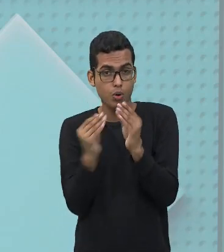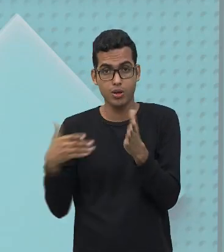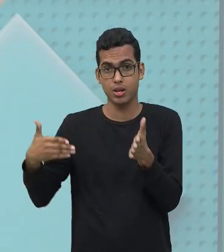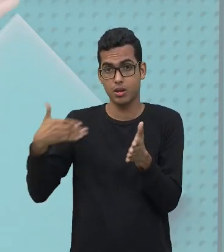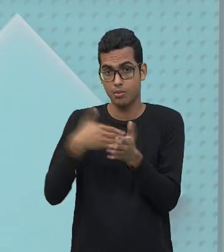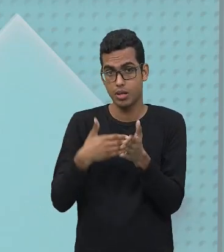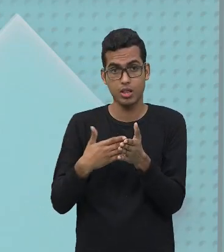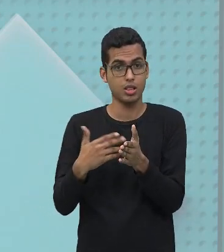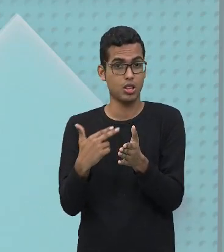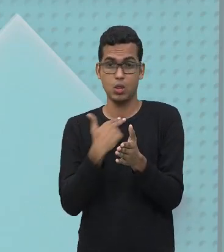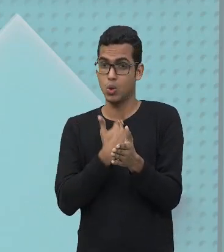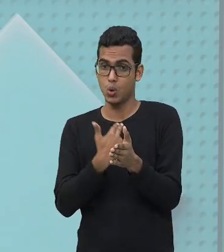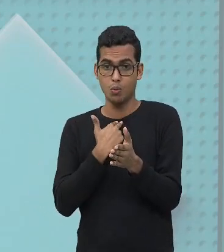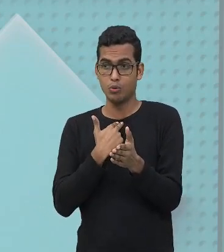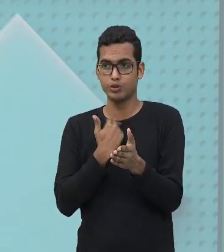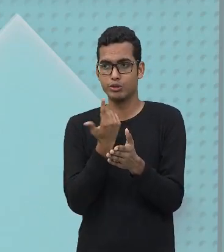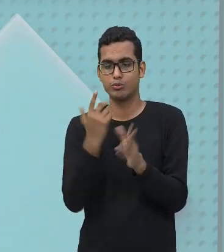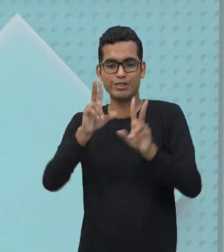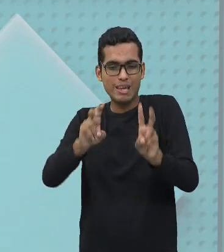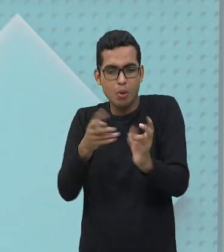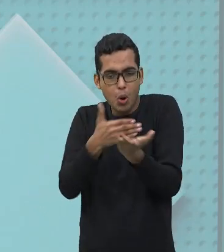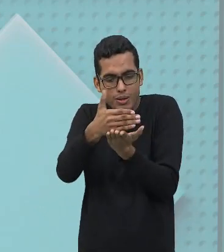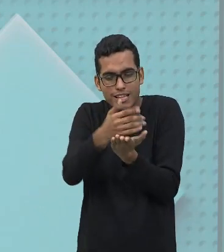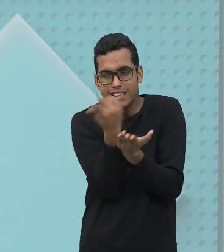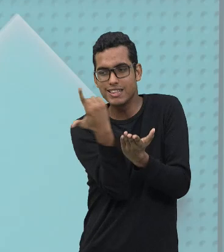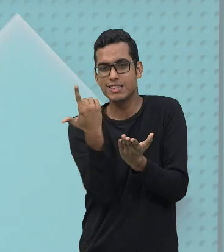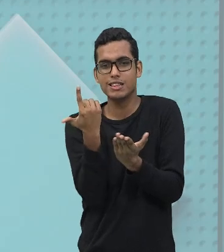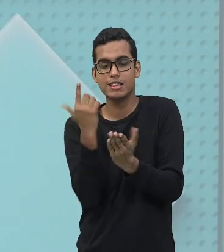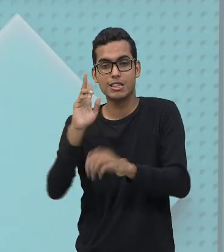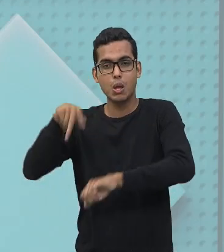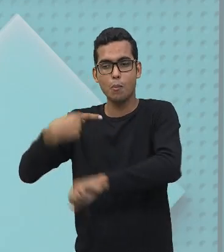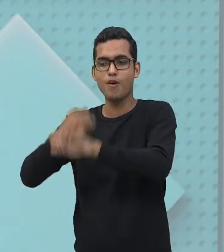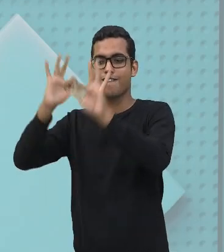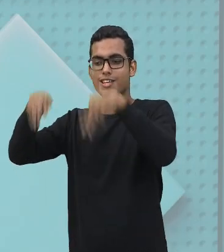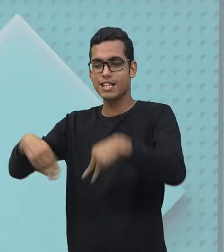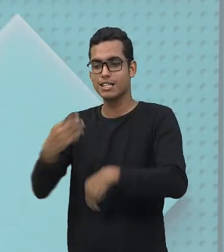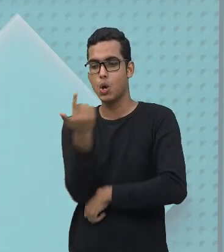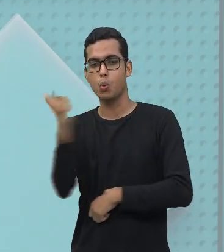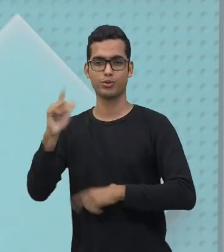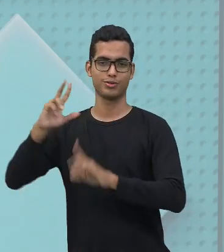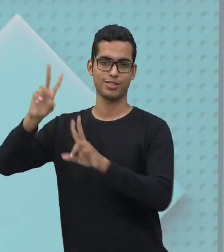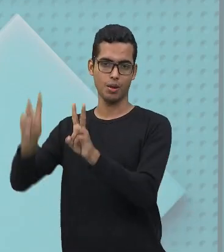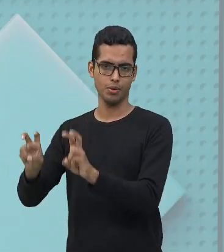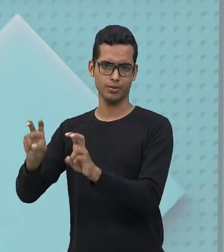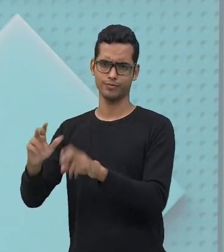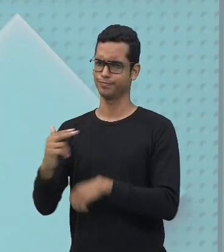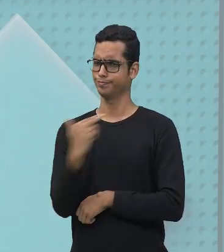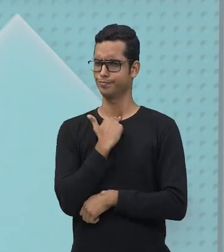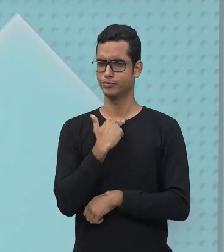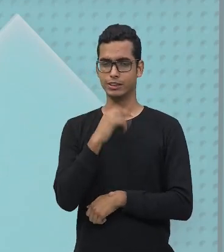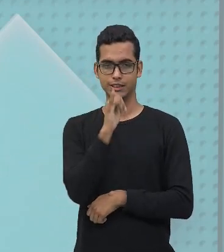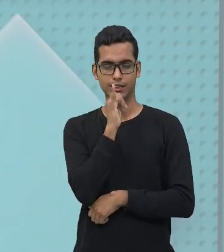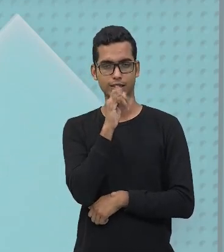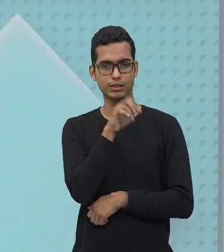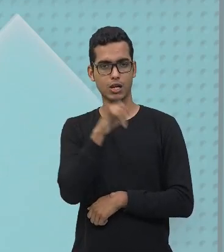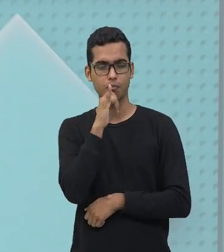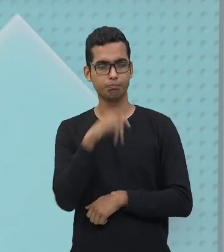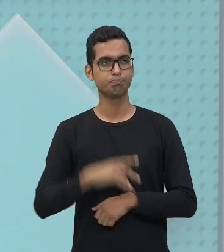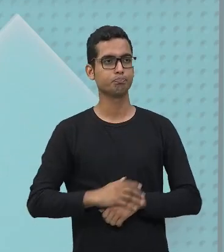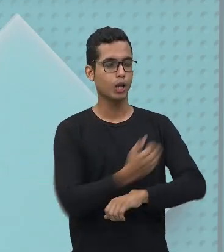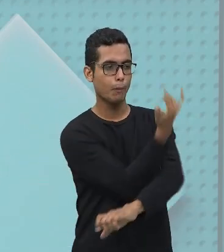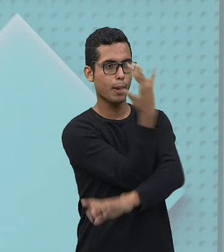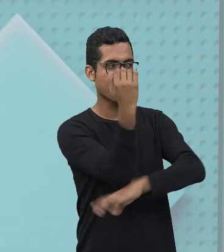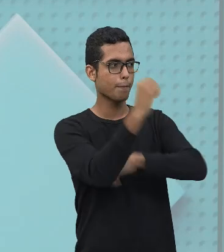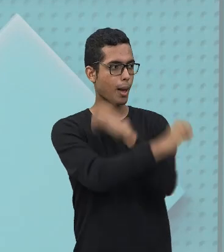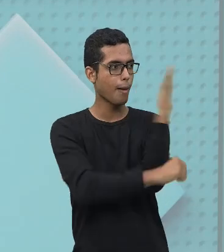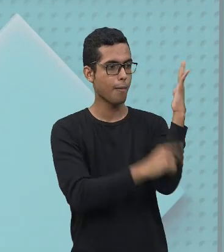não posso fugir do meu assunto. Se eu estou falando a respeito do meio ambiente, sobre o lixo que é